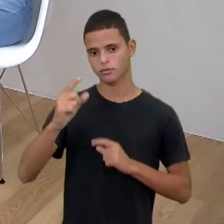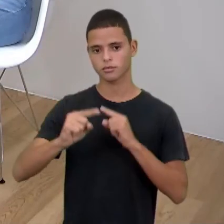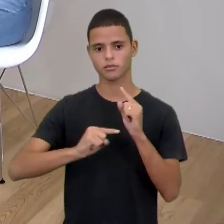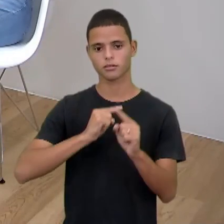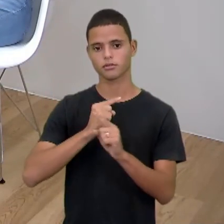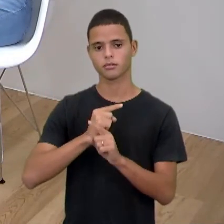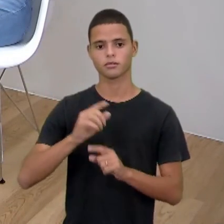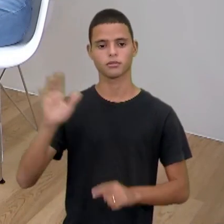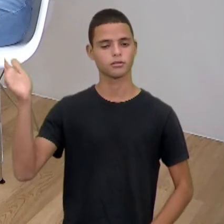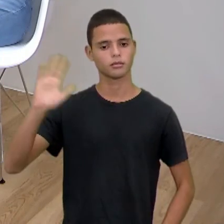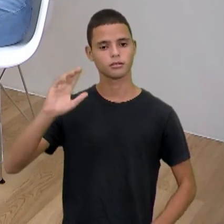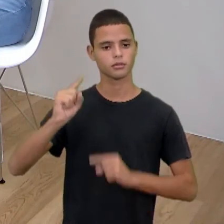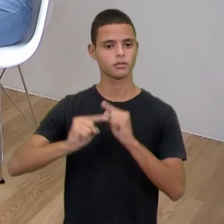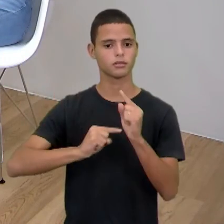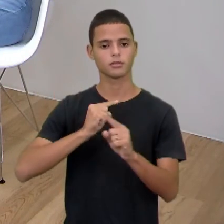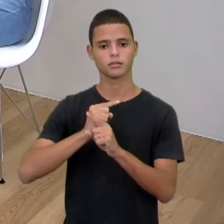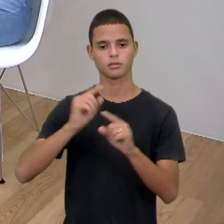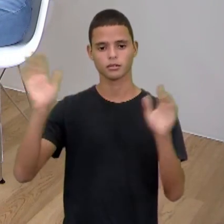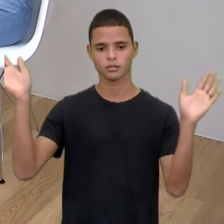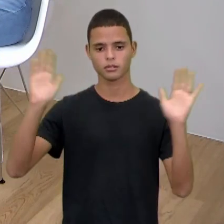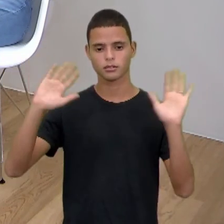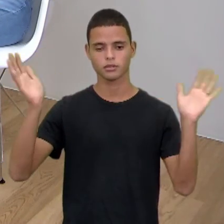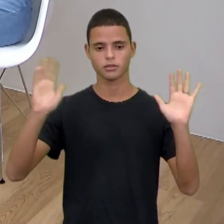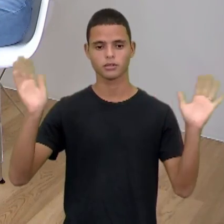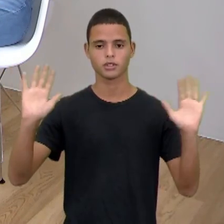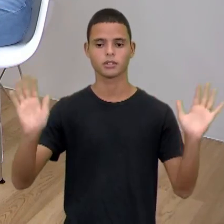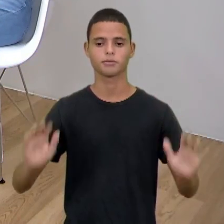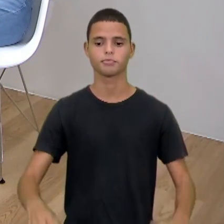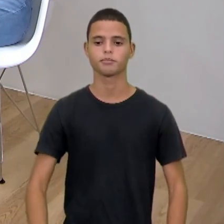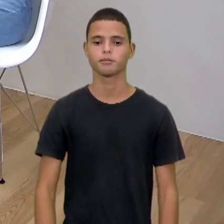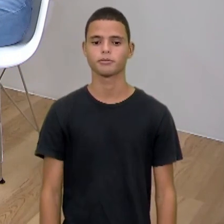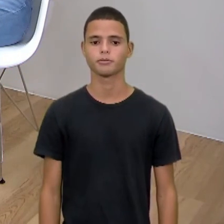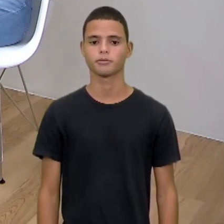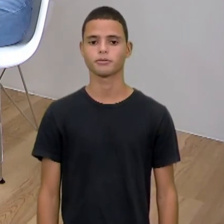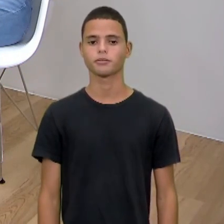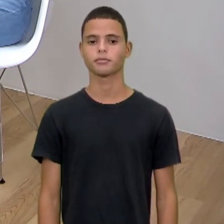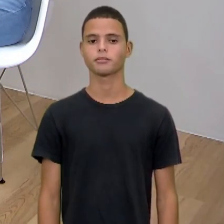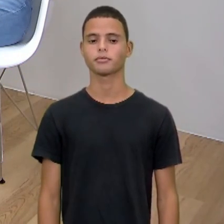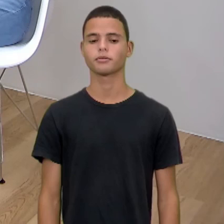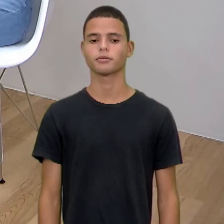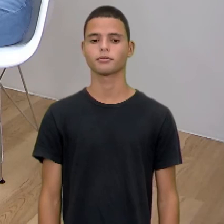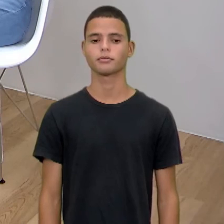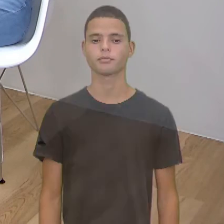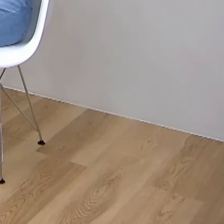Tamo junto, a gente se vê na próxima. Beijo pra vocês. Tchau, tchau. Avaliem a aula.